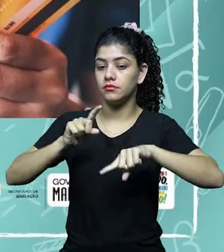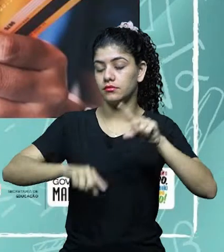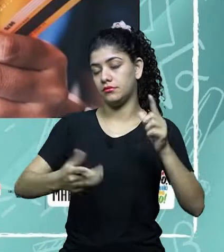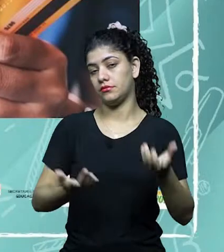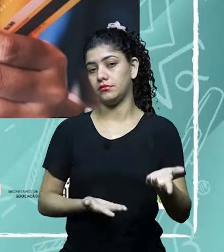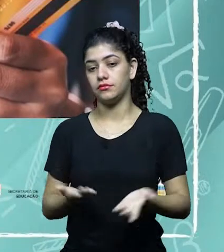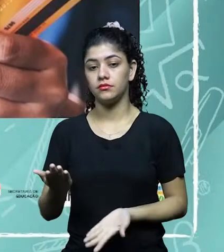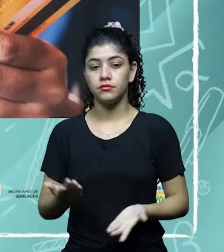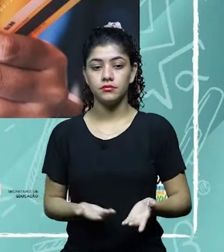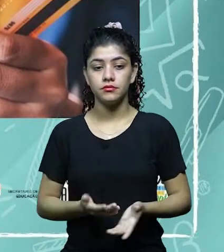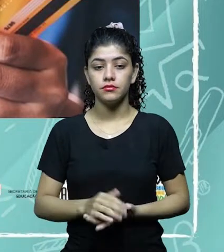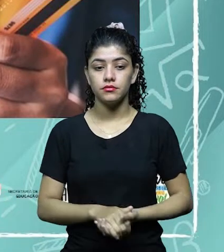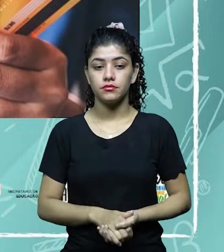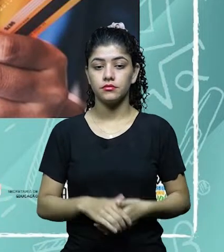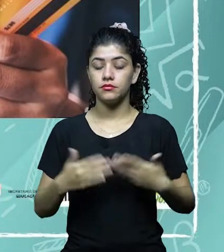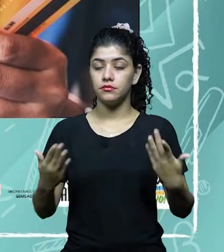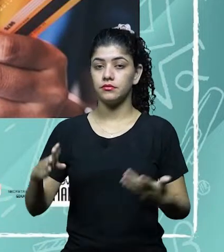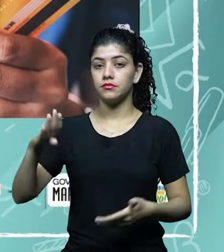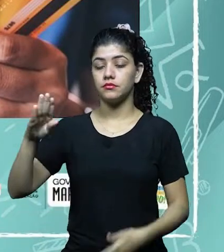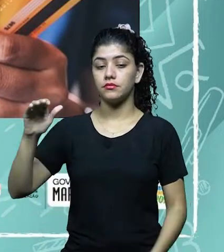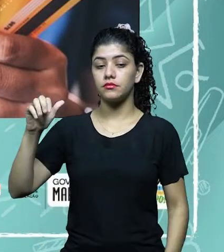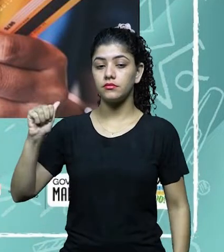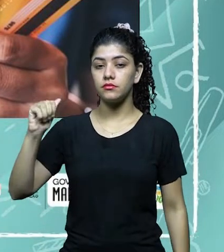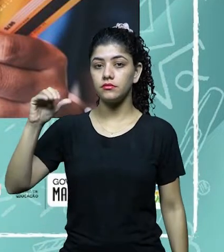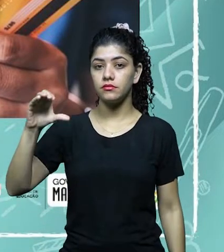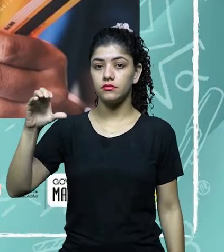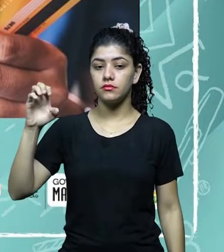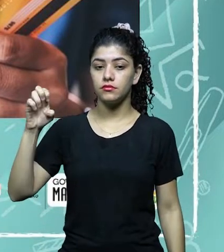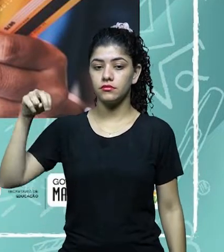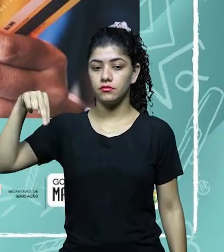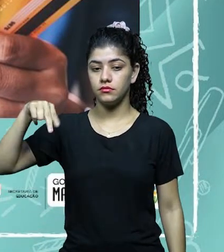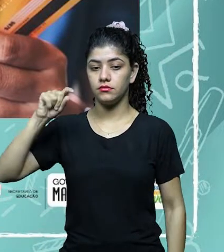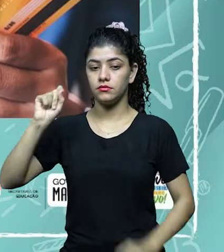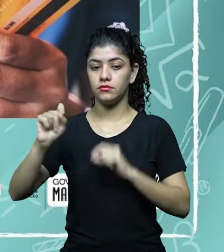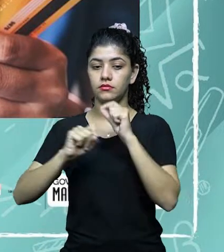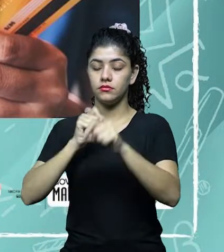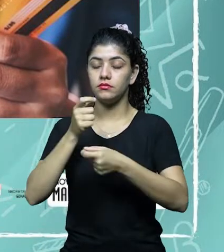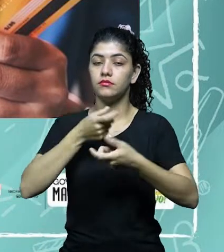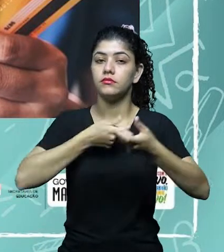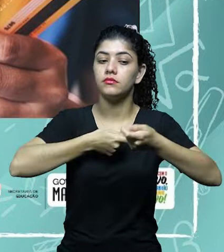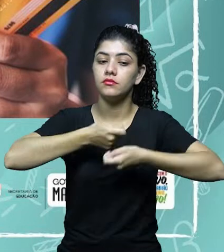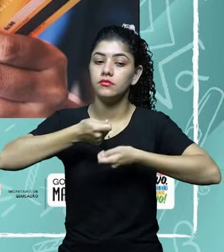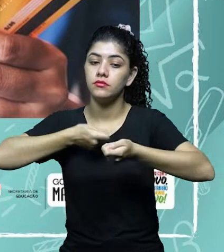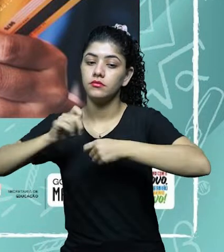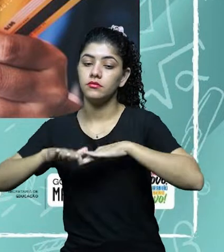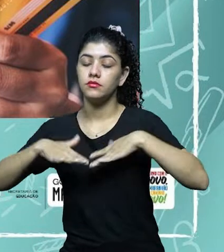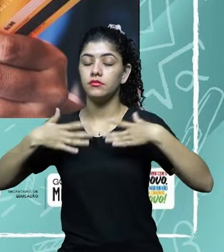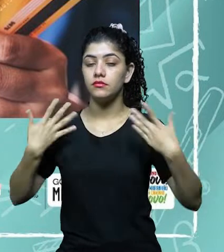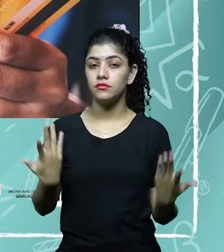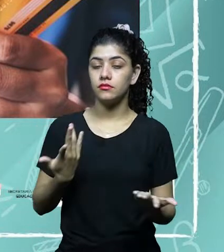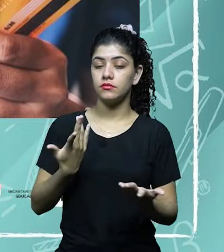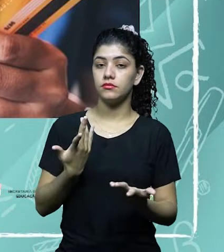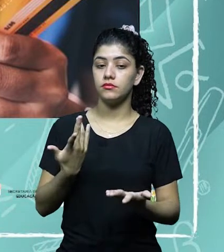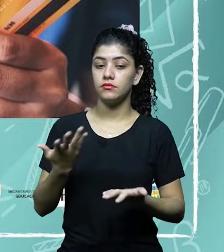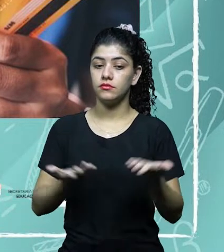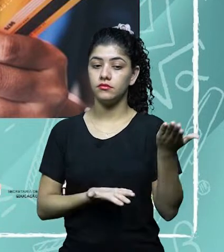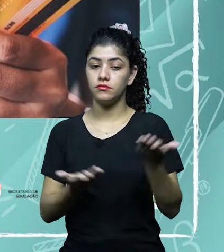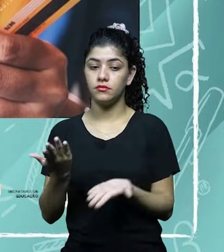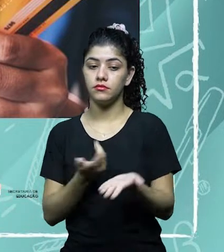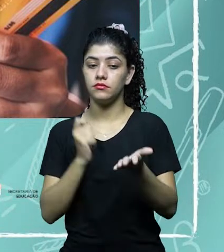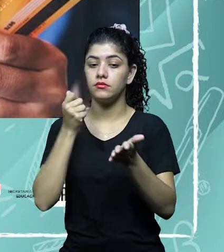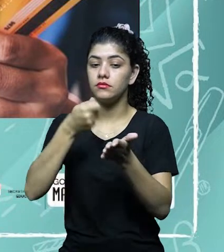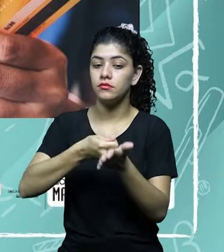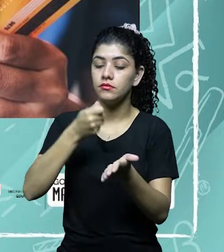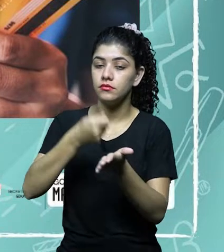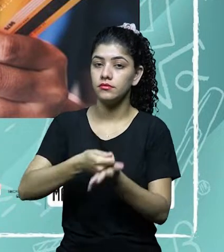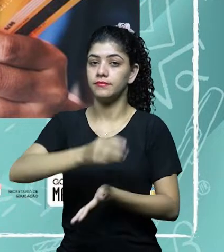bancário. O Bacen, que é o Banco Central Nacional, regulamentou quais são os serviços que os bancos